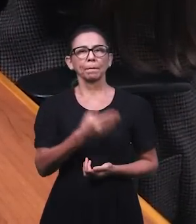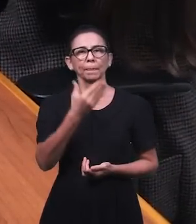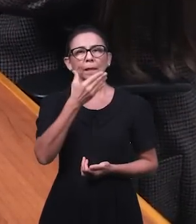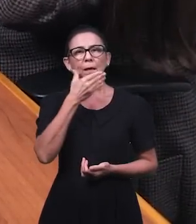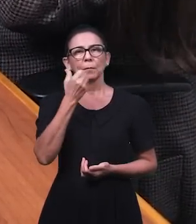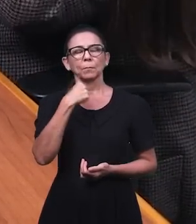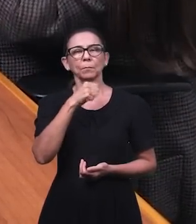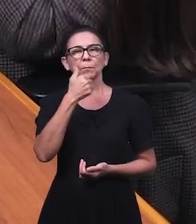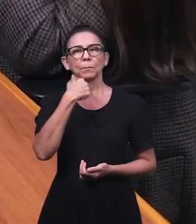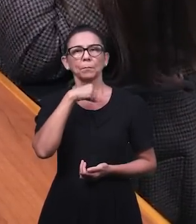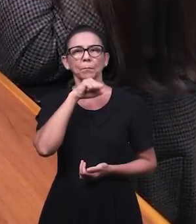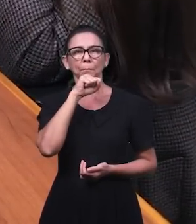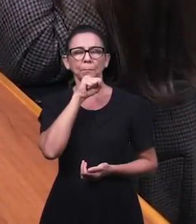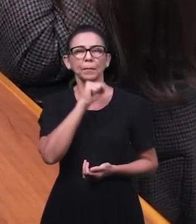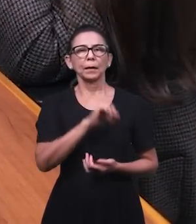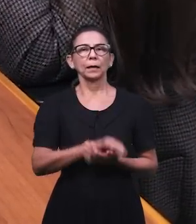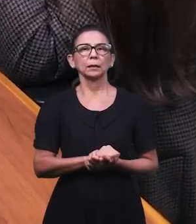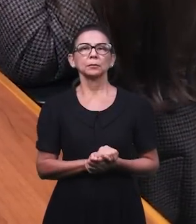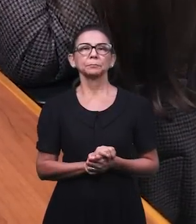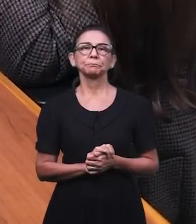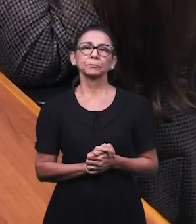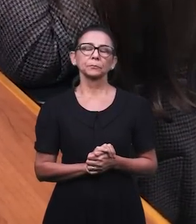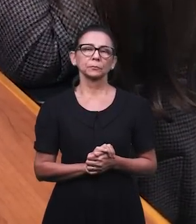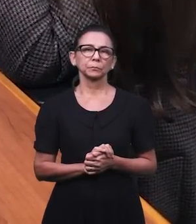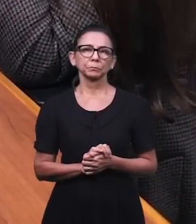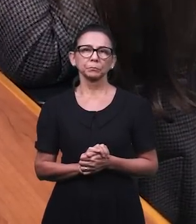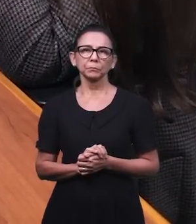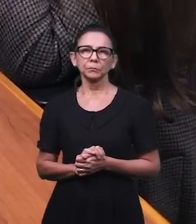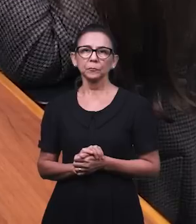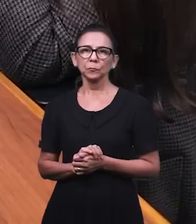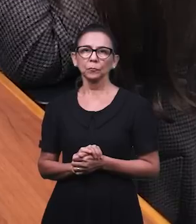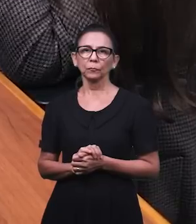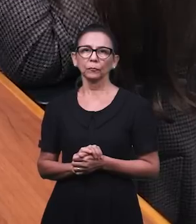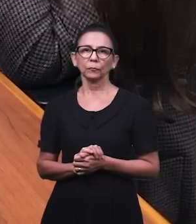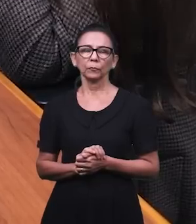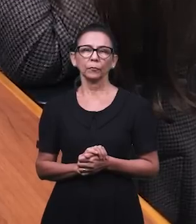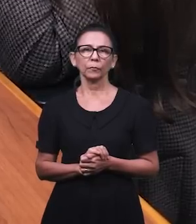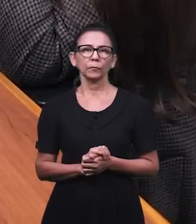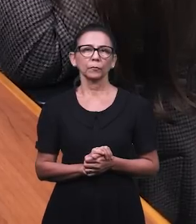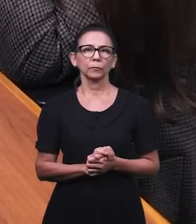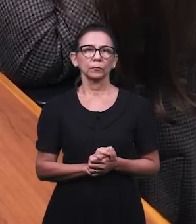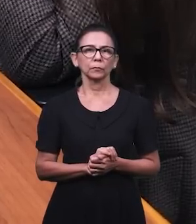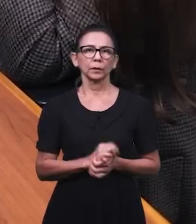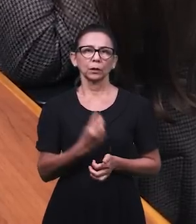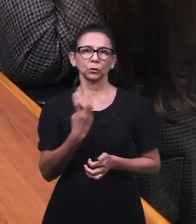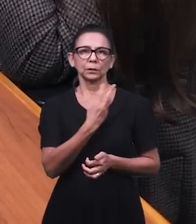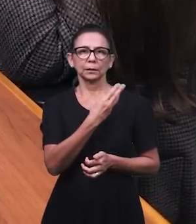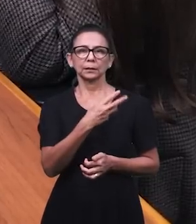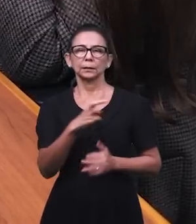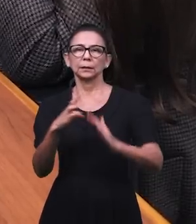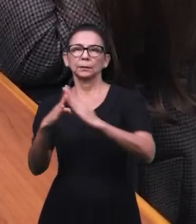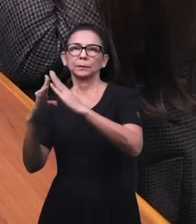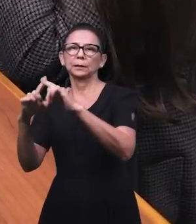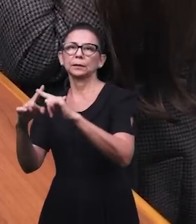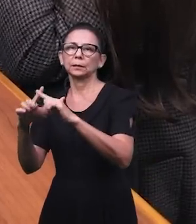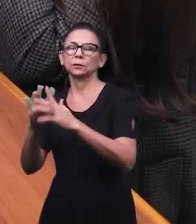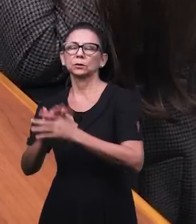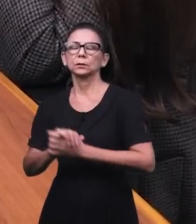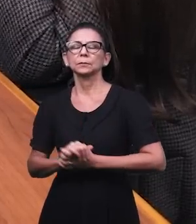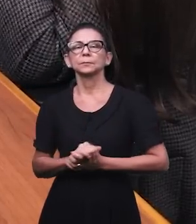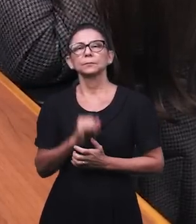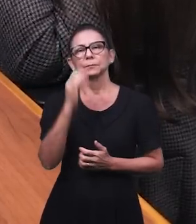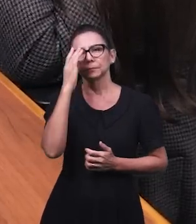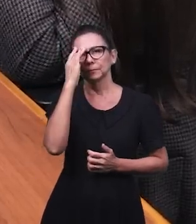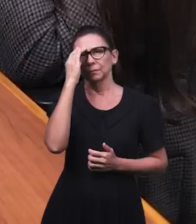pra igreja, né? Depois que eles me buscavam na escola. E eu lembro que eu cheguei na igreja, lá na igreja 3 de Domingos Martins. Eu tava lá